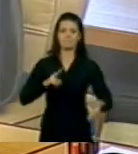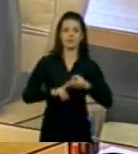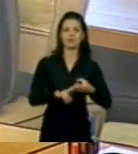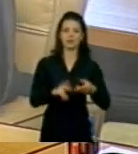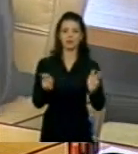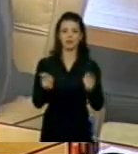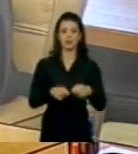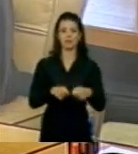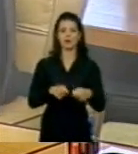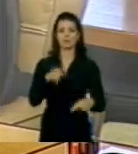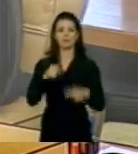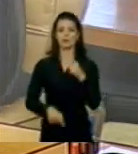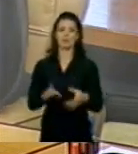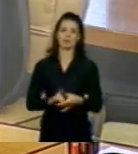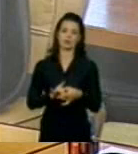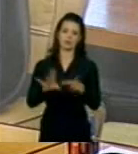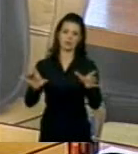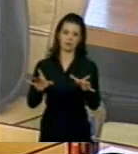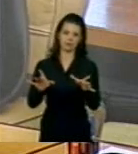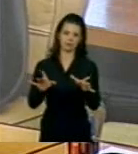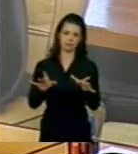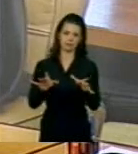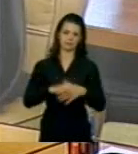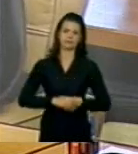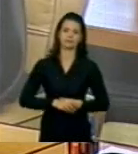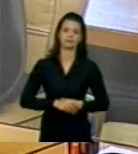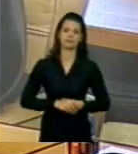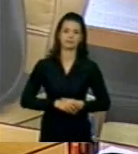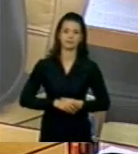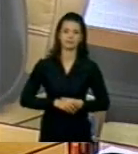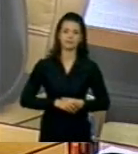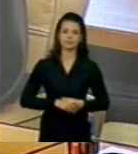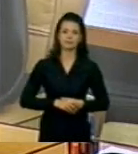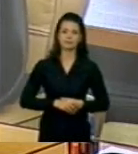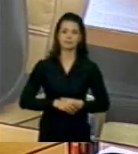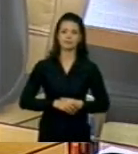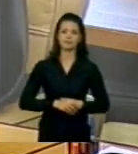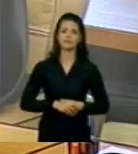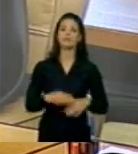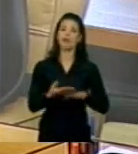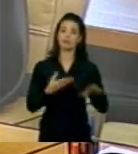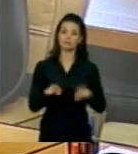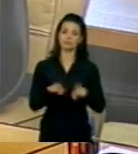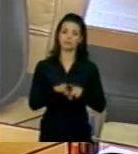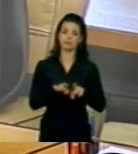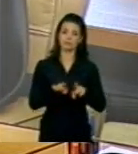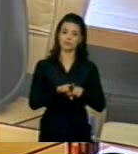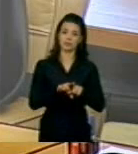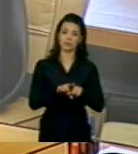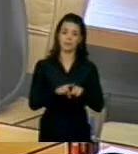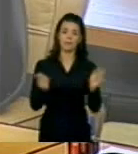ou restringir sua liberdade ambulatória. Afasta a possibilidade de se interpretar as